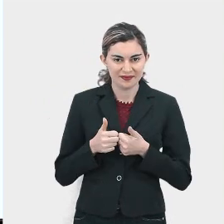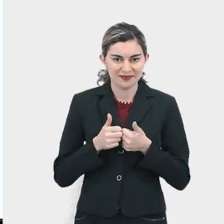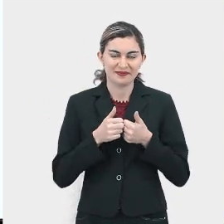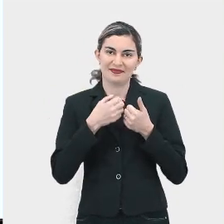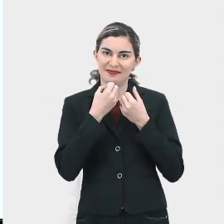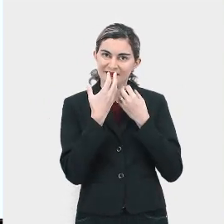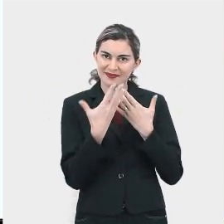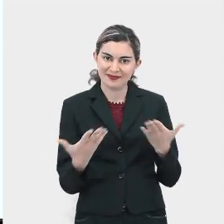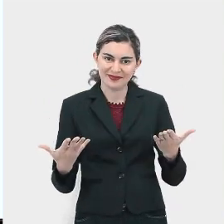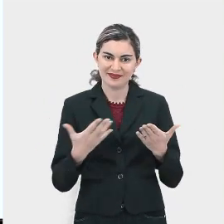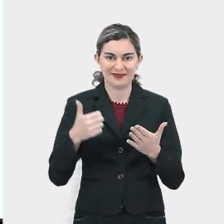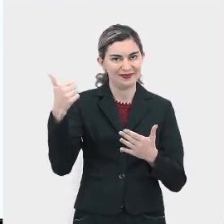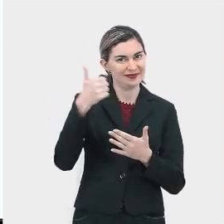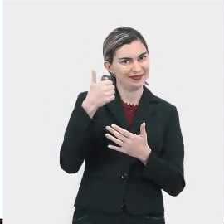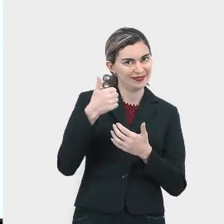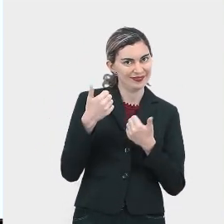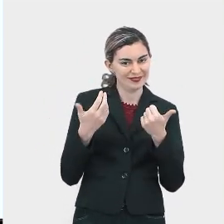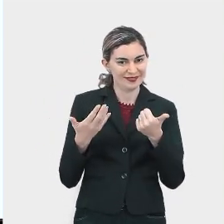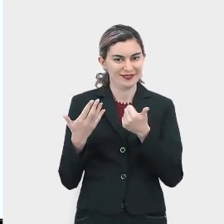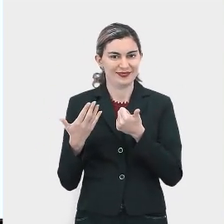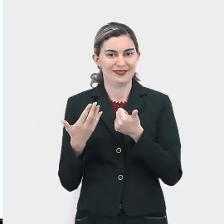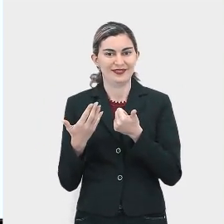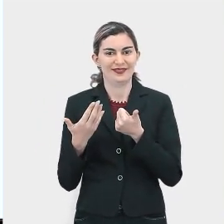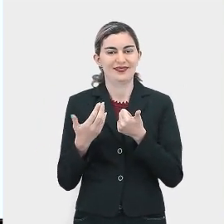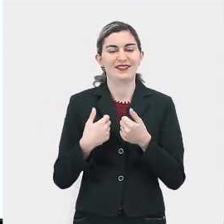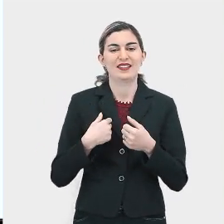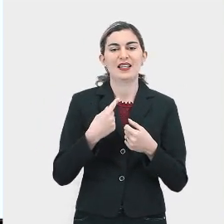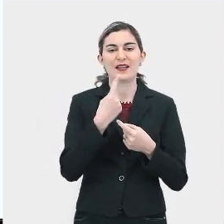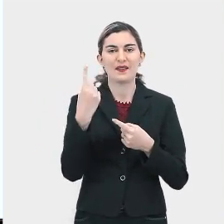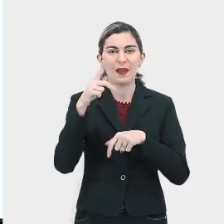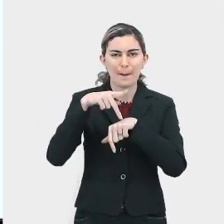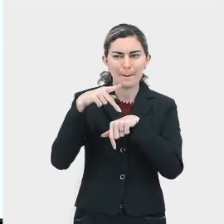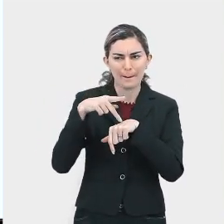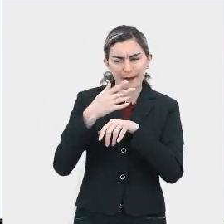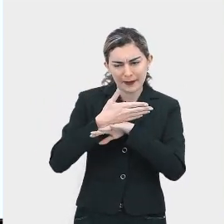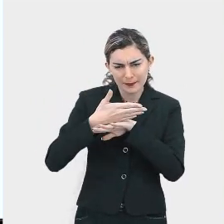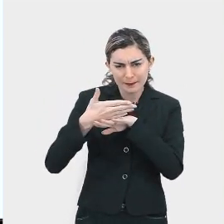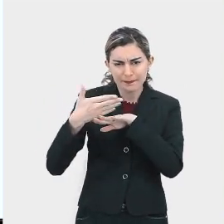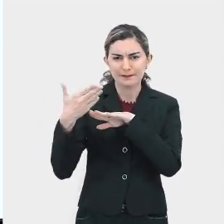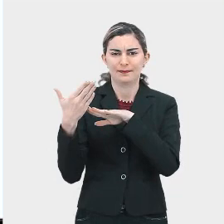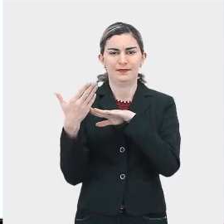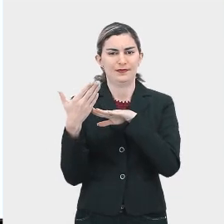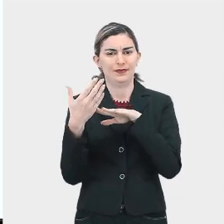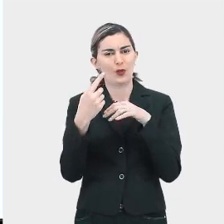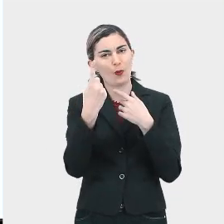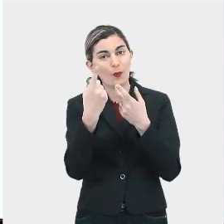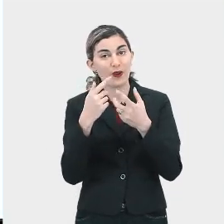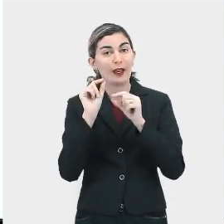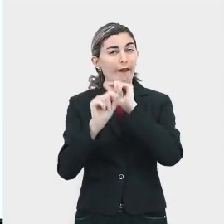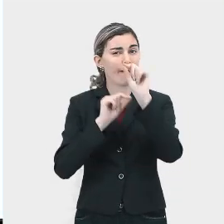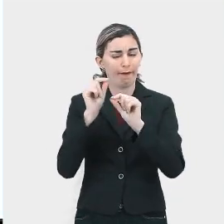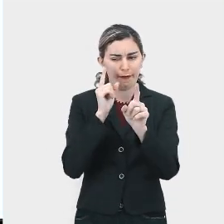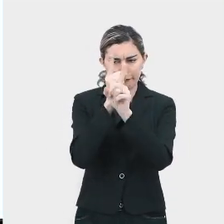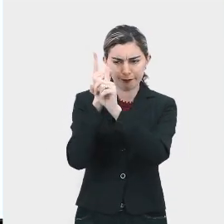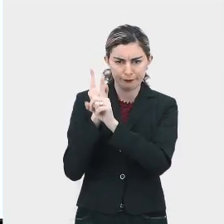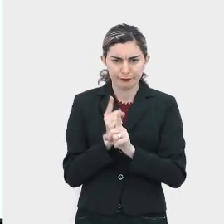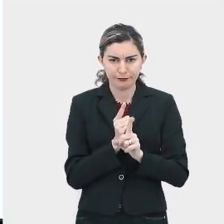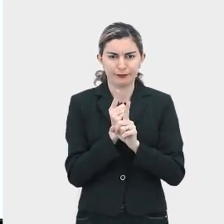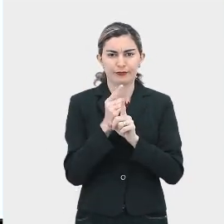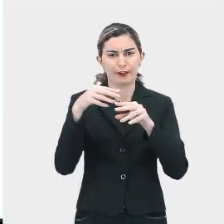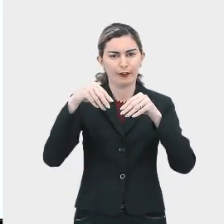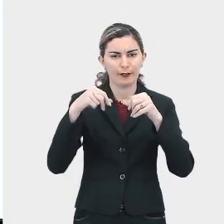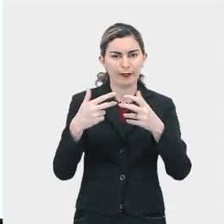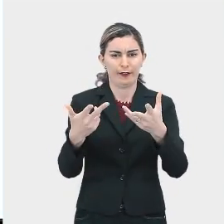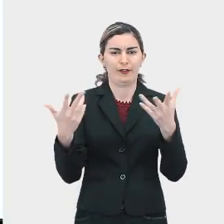Roma, Roma, quem aqui trouxer primeiro? Roma, Roma, uma pedra bem branquinha. Roma, Roma, quem achar